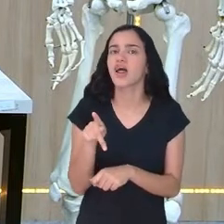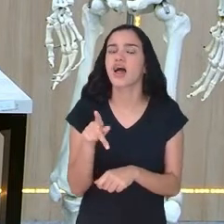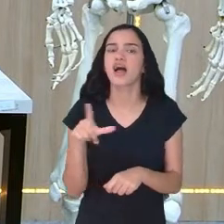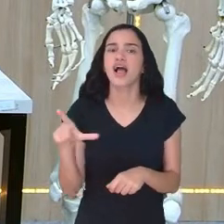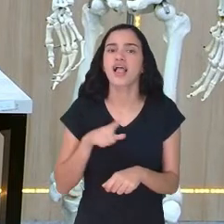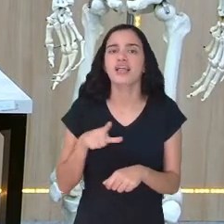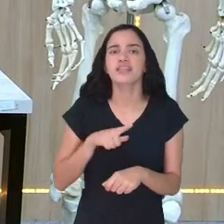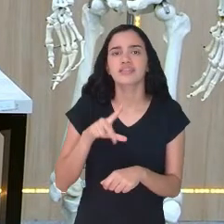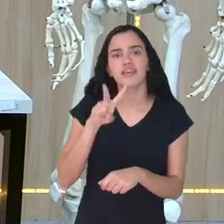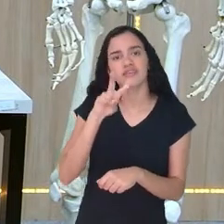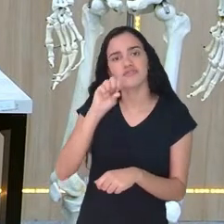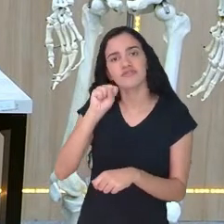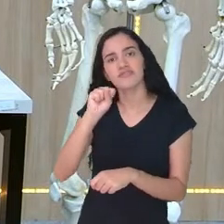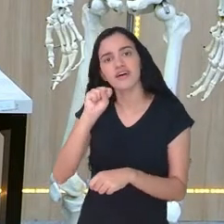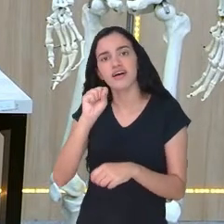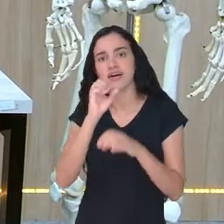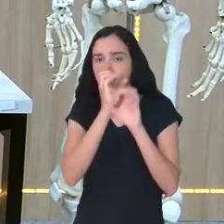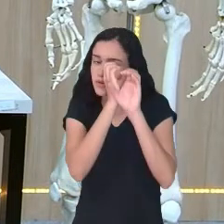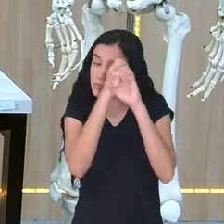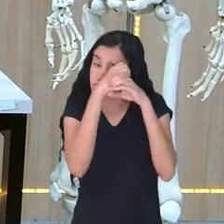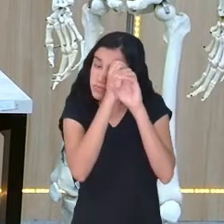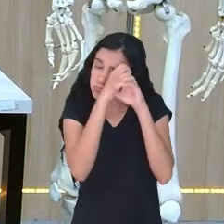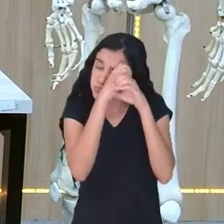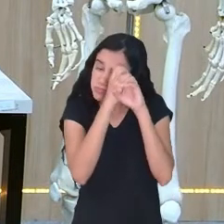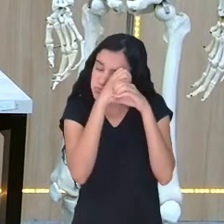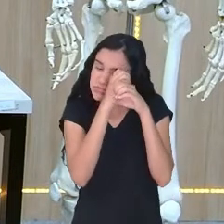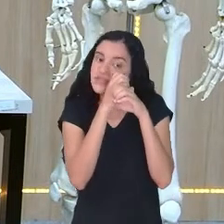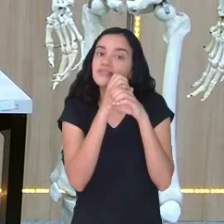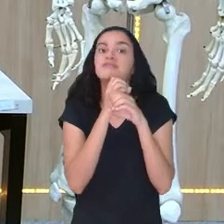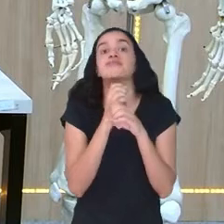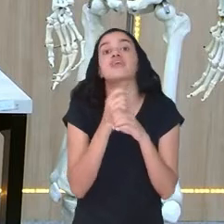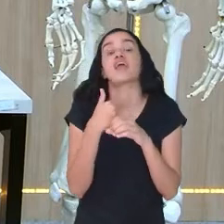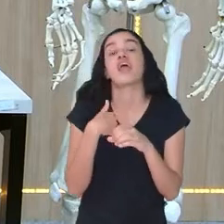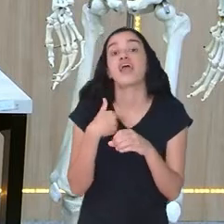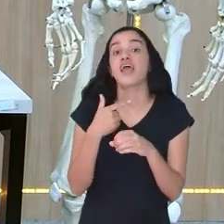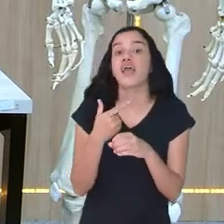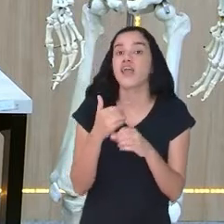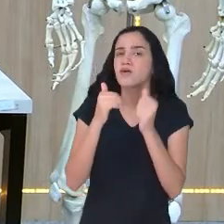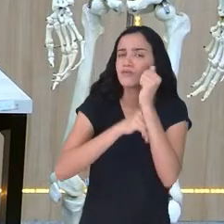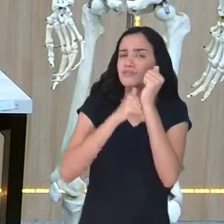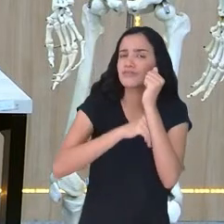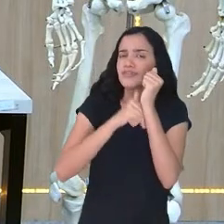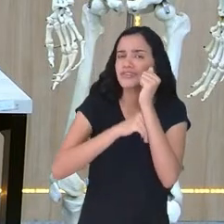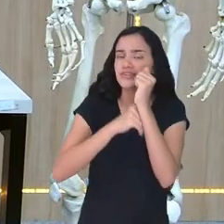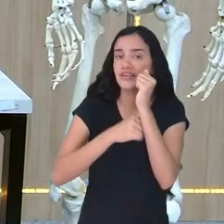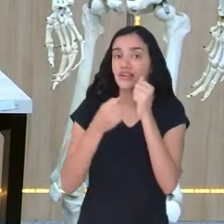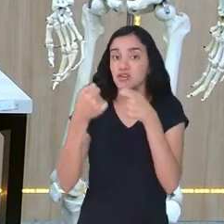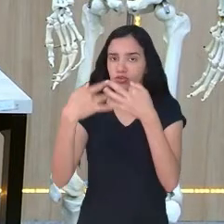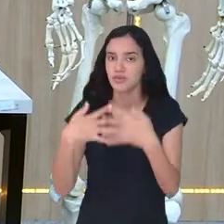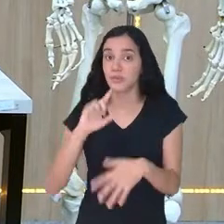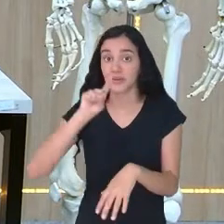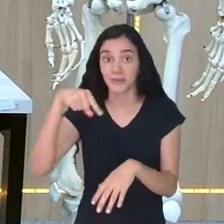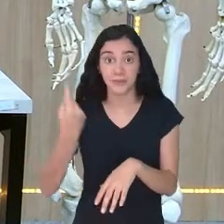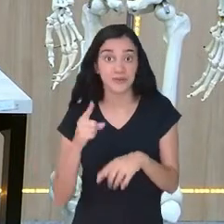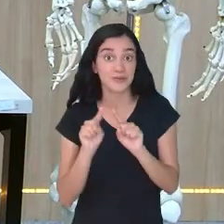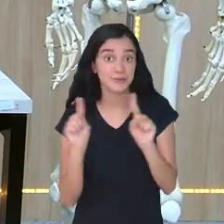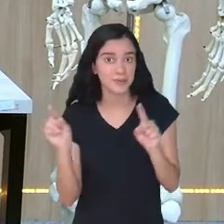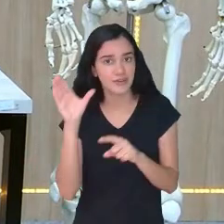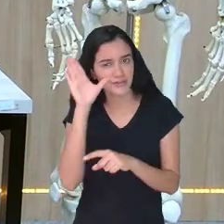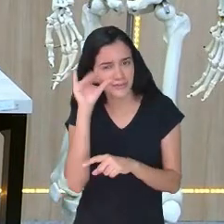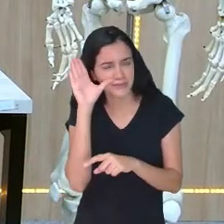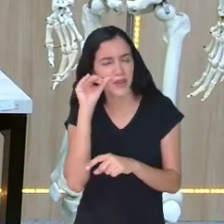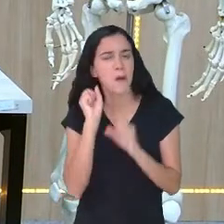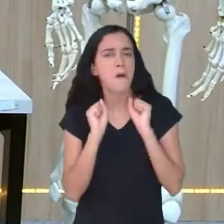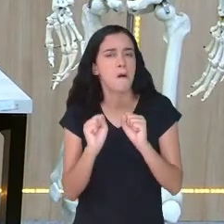são microscópicos como a célula. Isso aí é um segredo. Eu vou deixar para contar depois. Mas os curiosos, pode ir lá dar